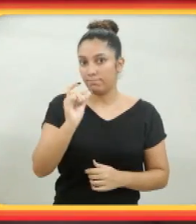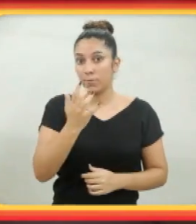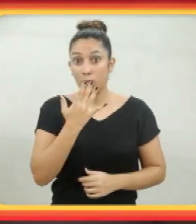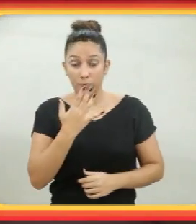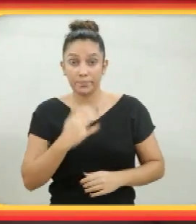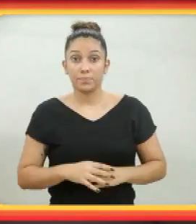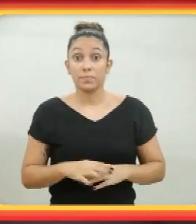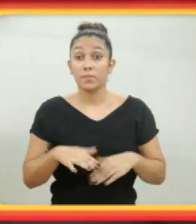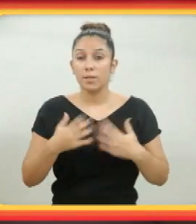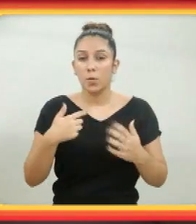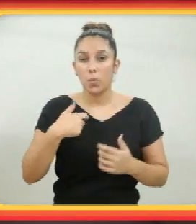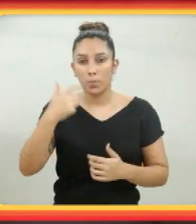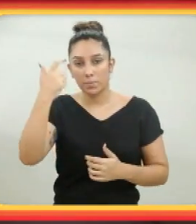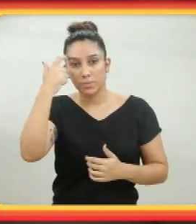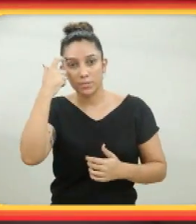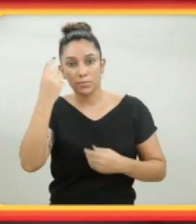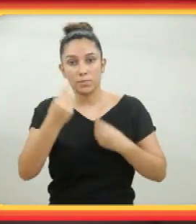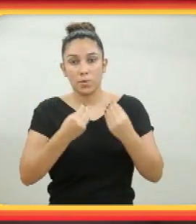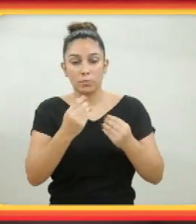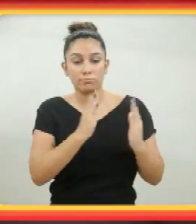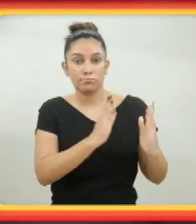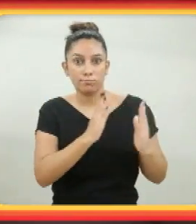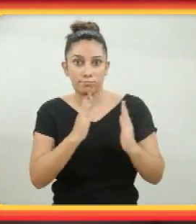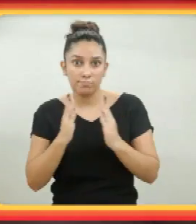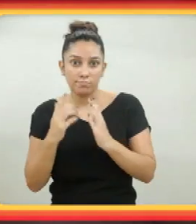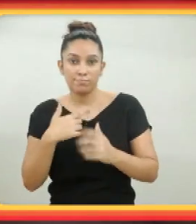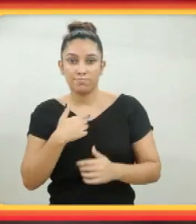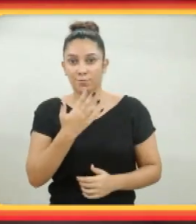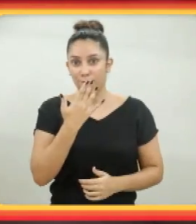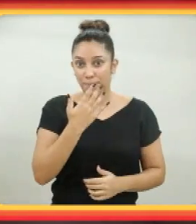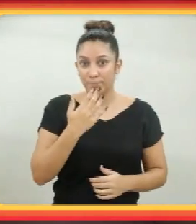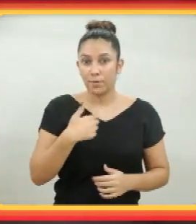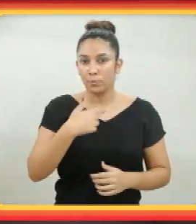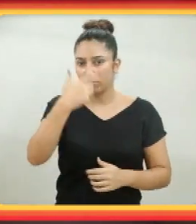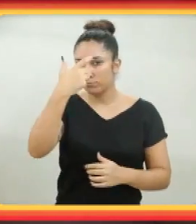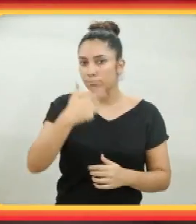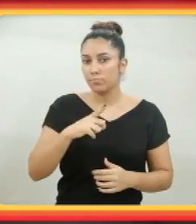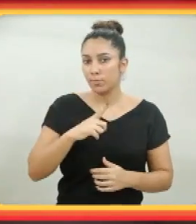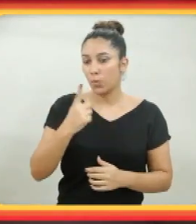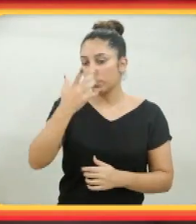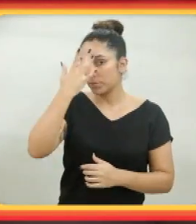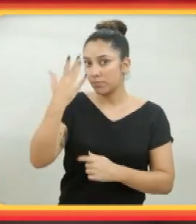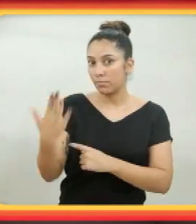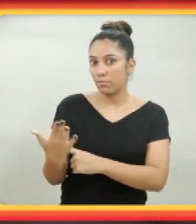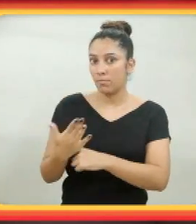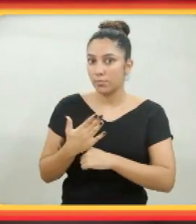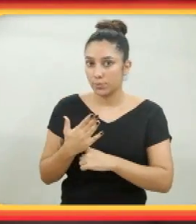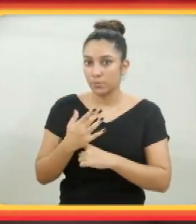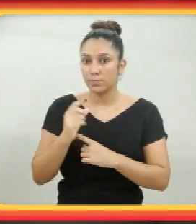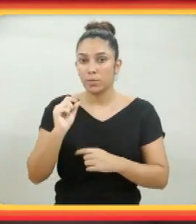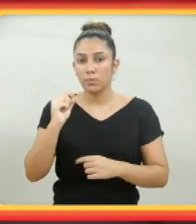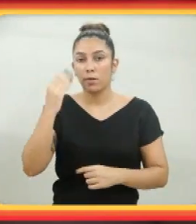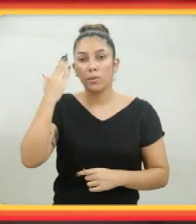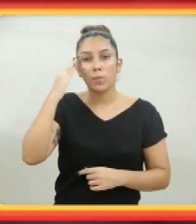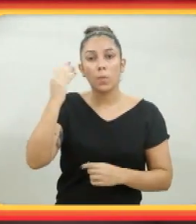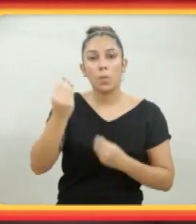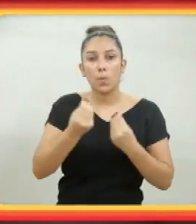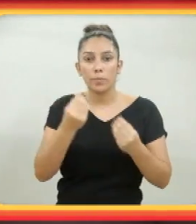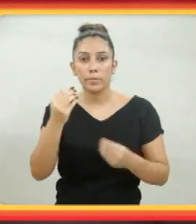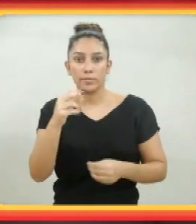eu penso numa sequência de cores, tenho uma pessoa que me ajuda